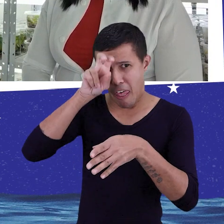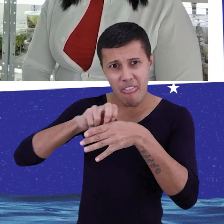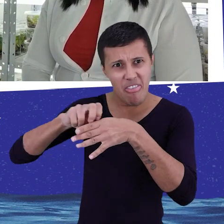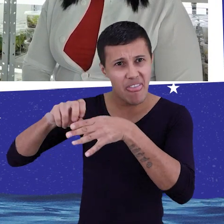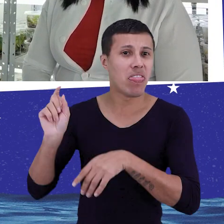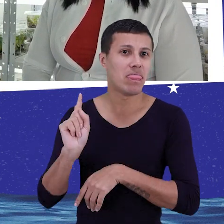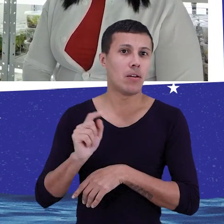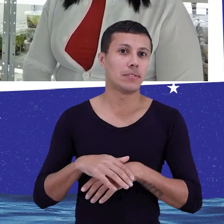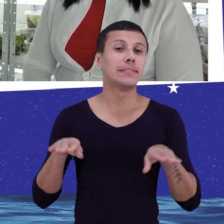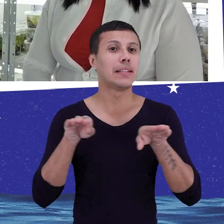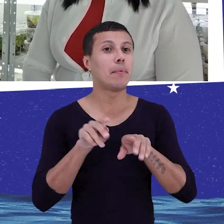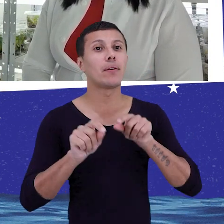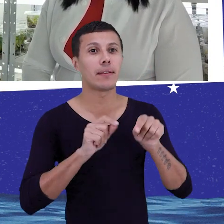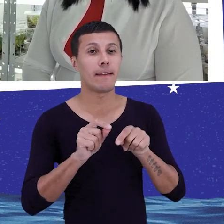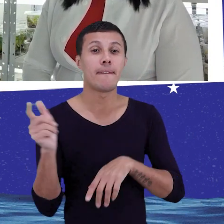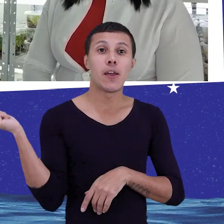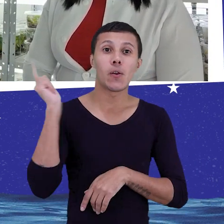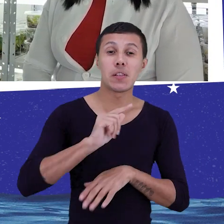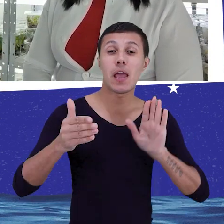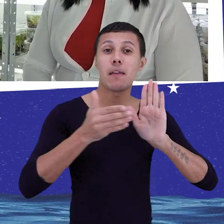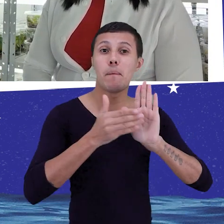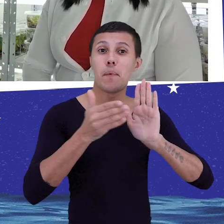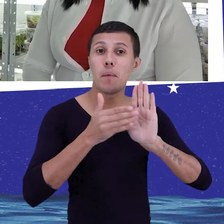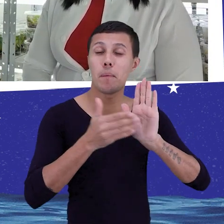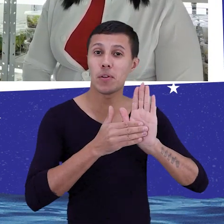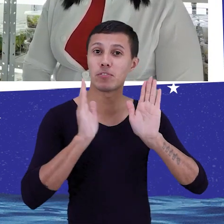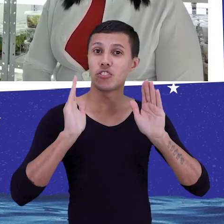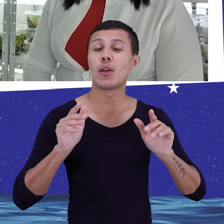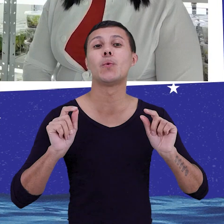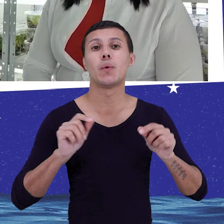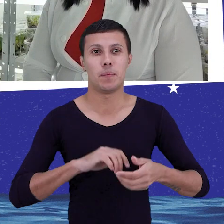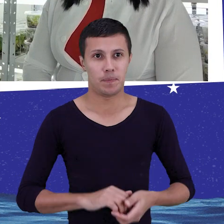já ganha aí um propósito, né,